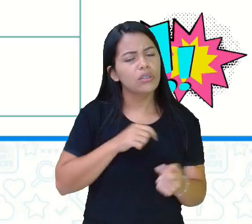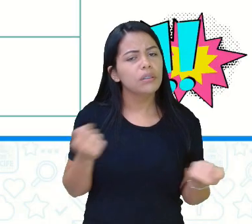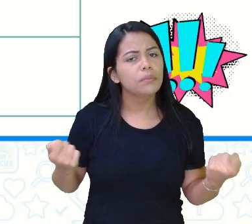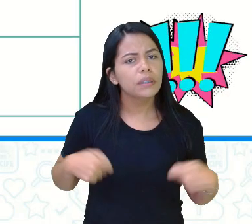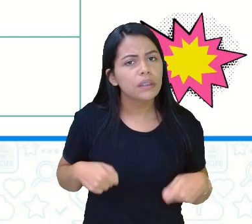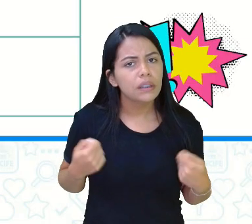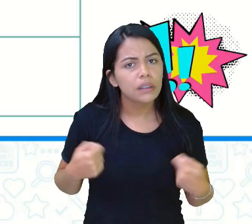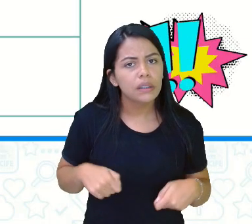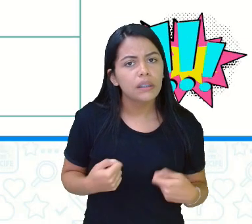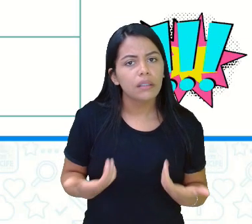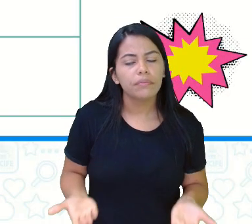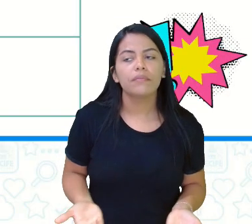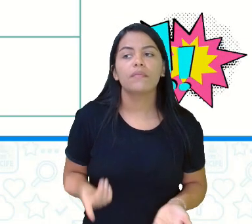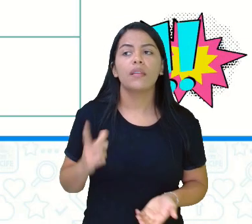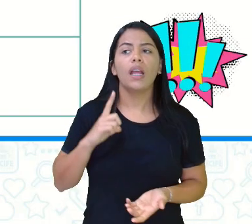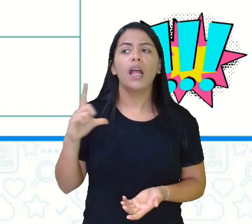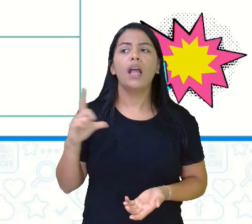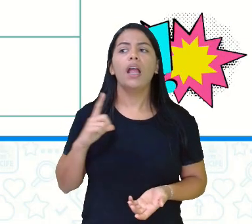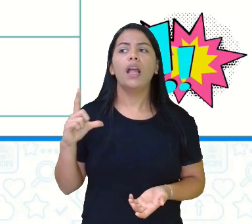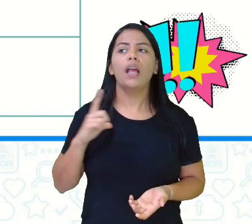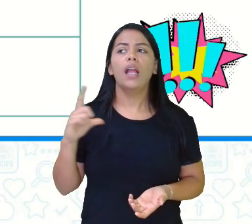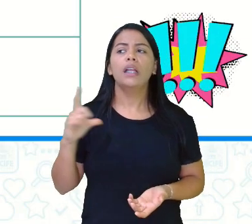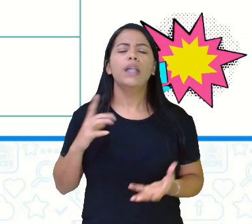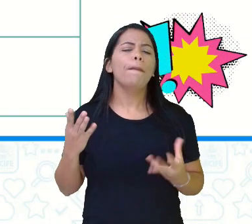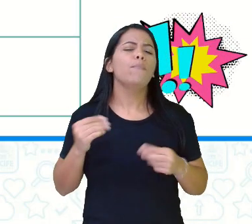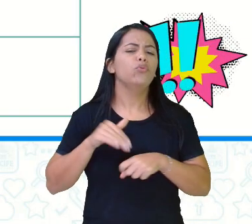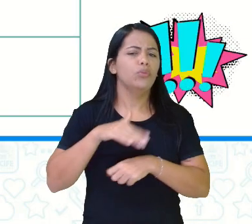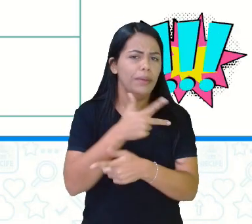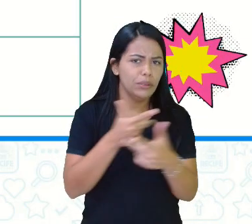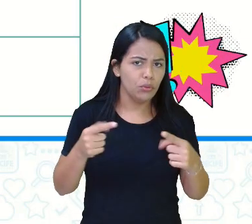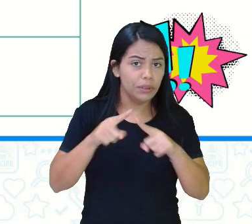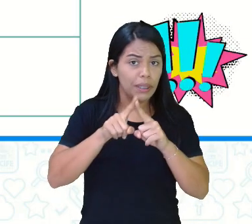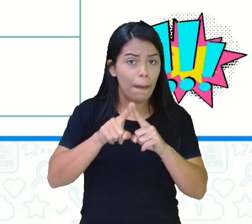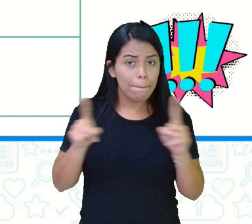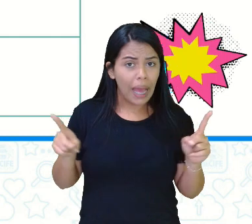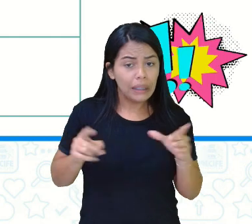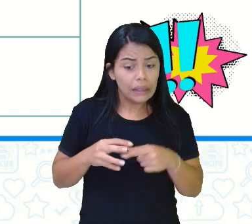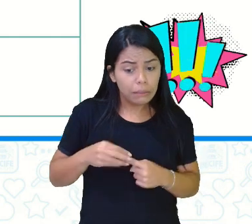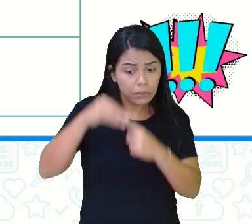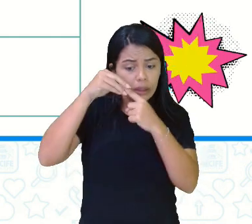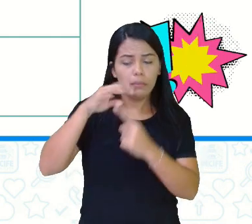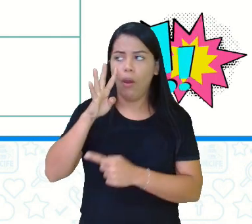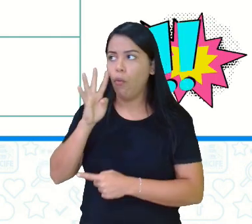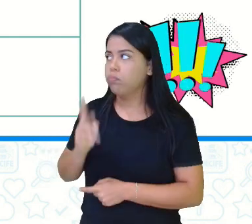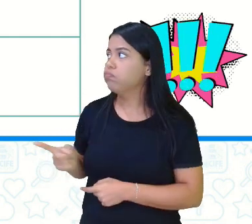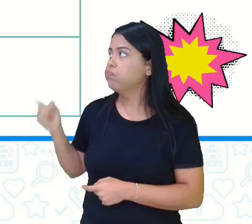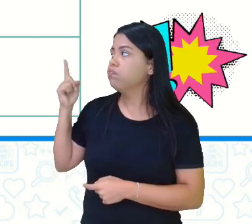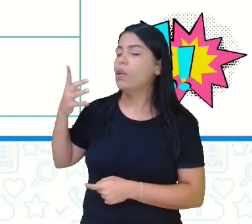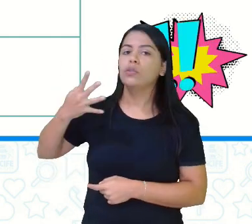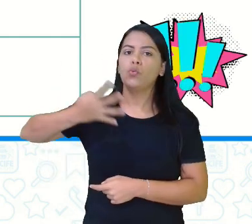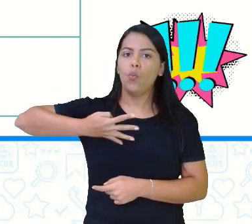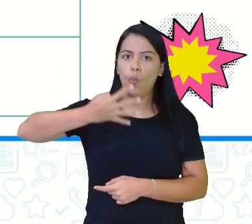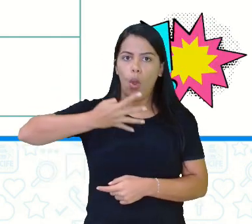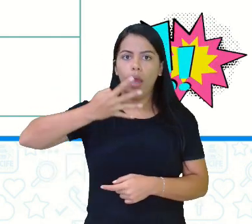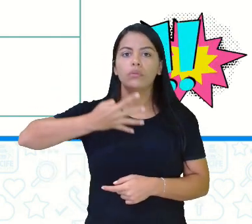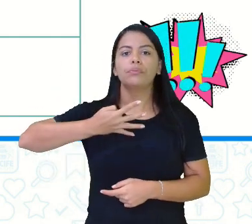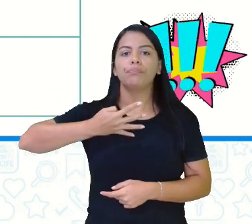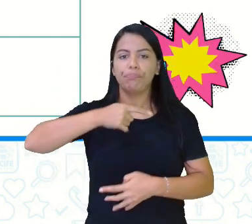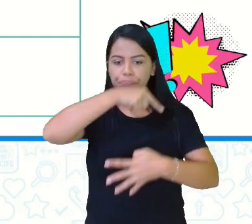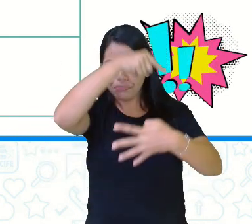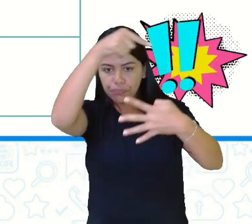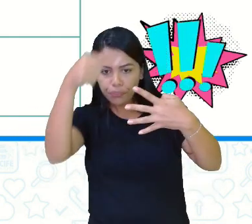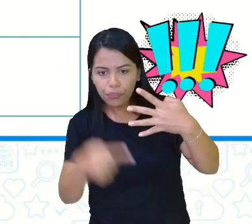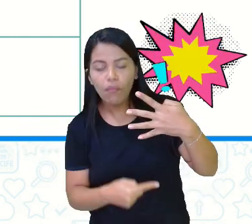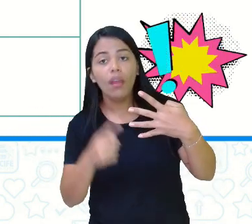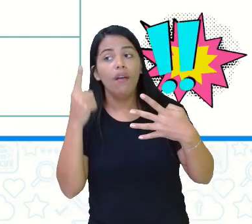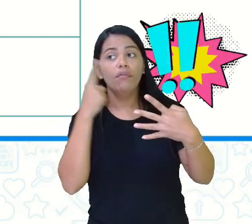bem mais, tá? Mas você tendo esses 4 tópicos aí, você vai com certeza sentir um pouco mais de